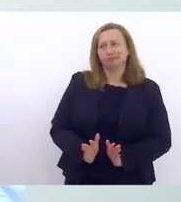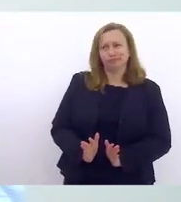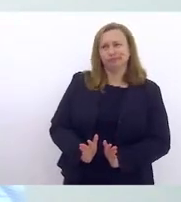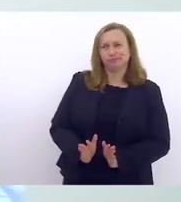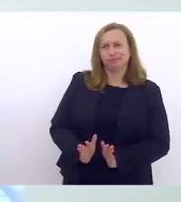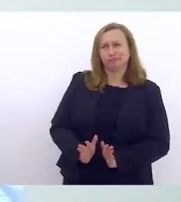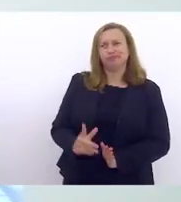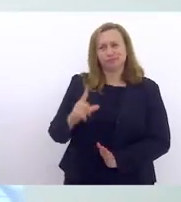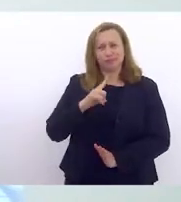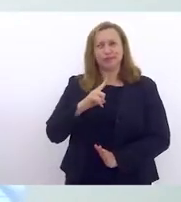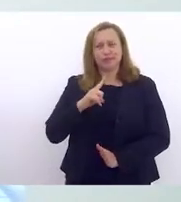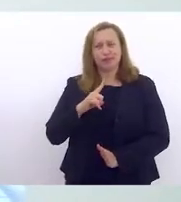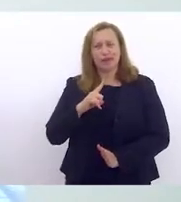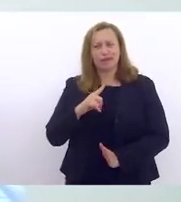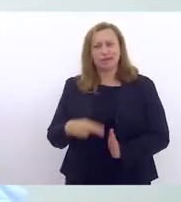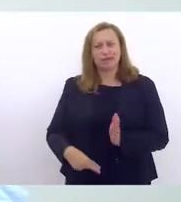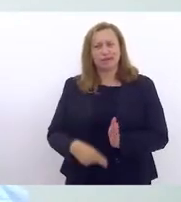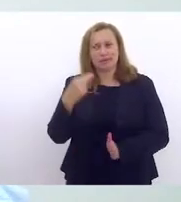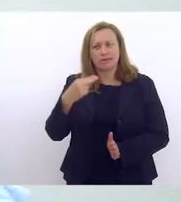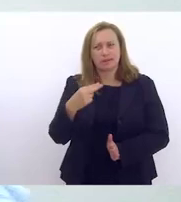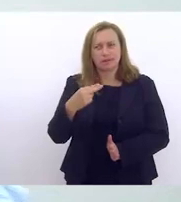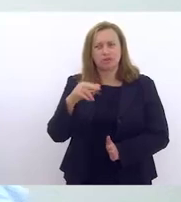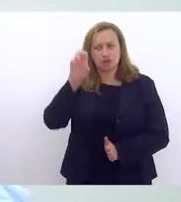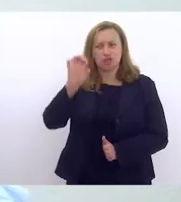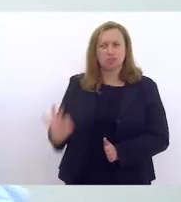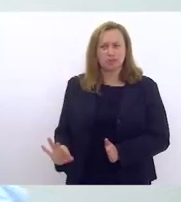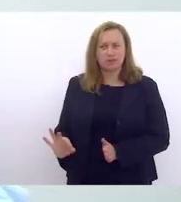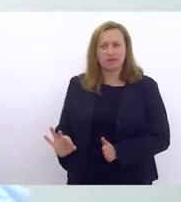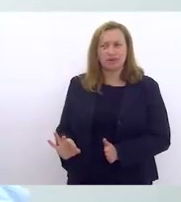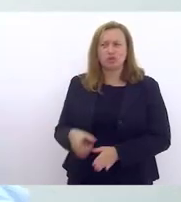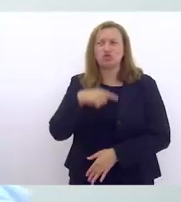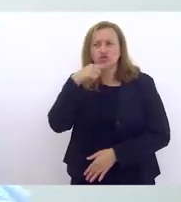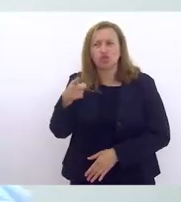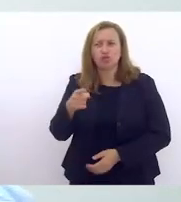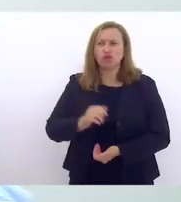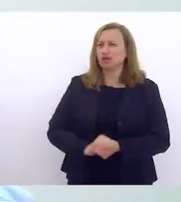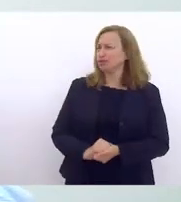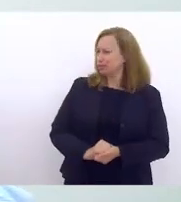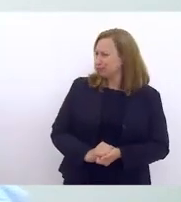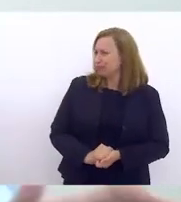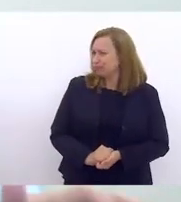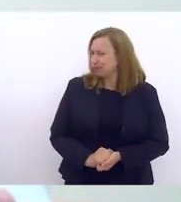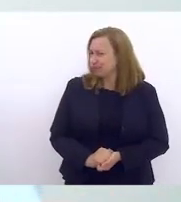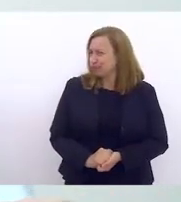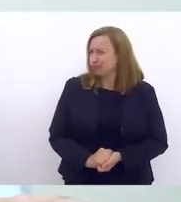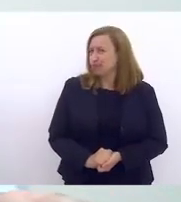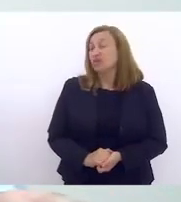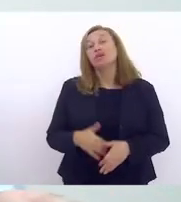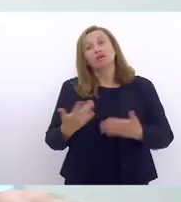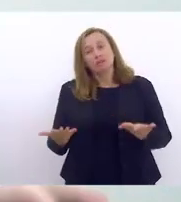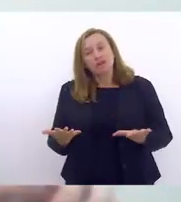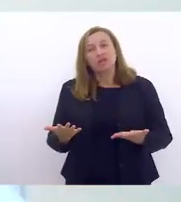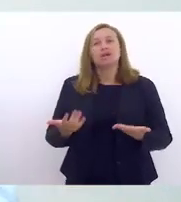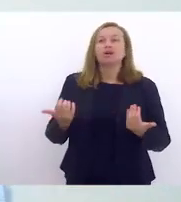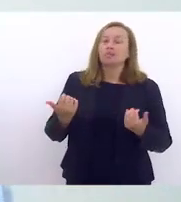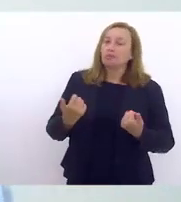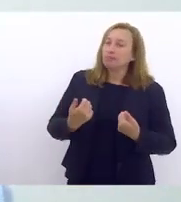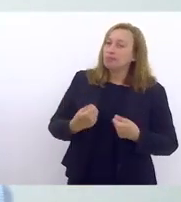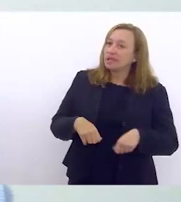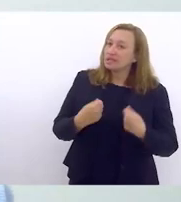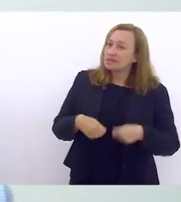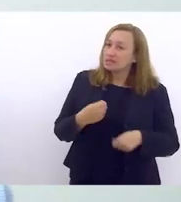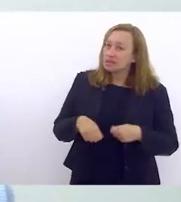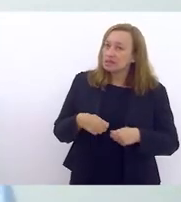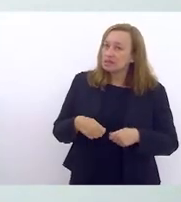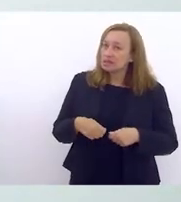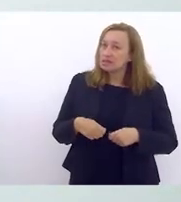quiçá, 5% de episiotomia. É claro que foi preciso um movimento de desconstrução